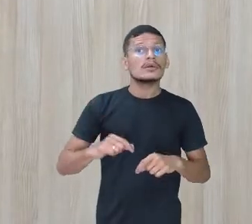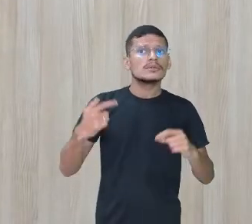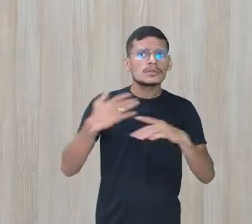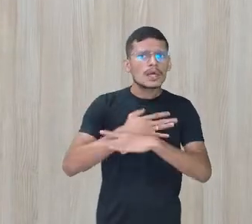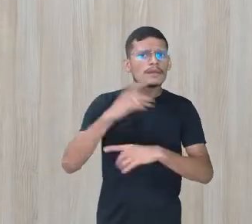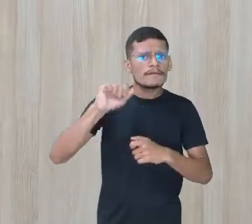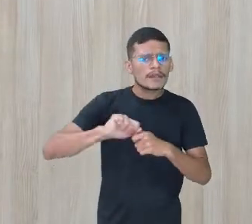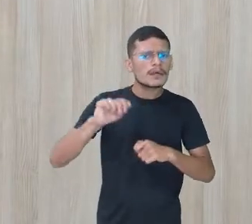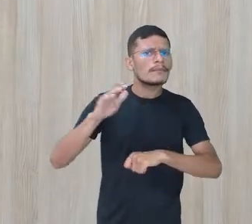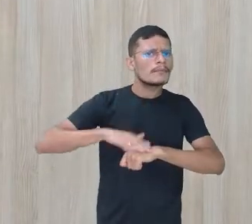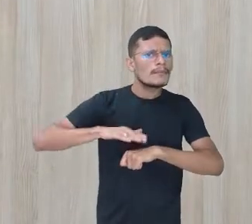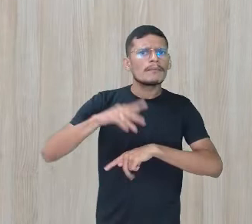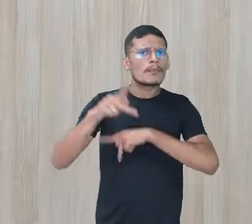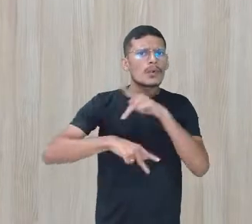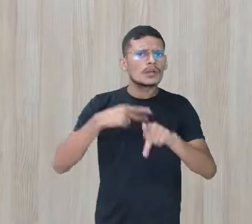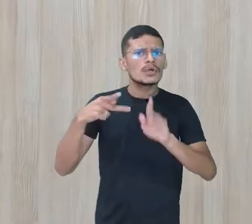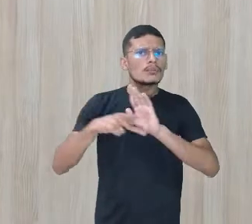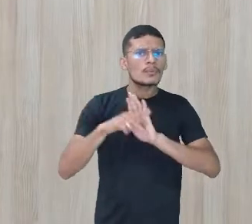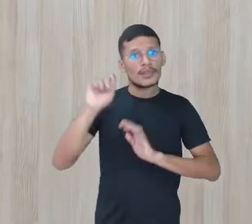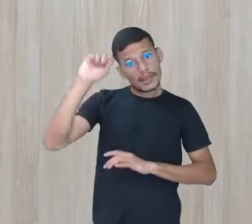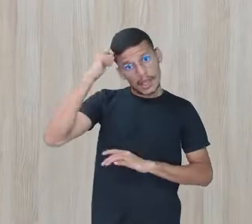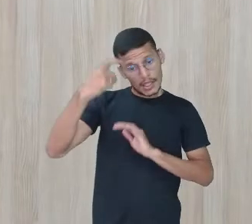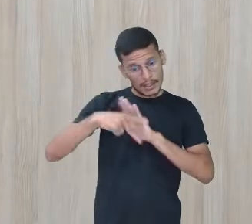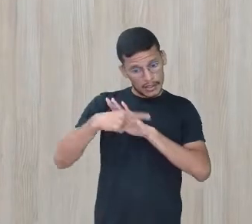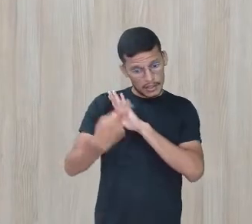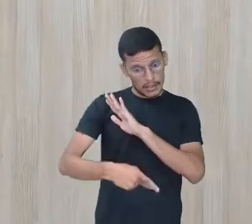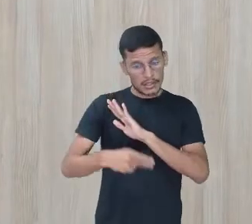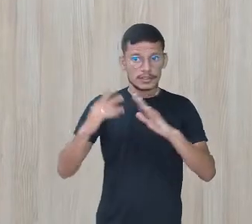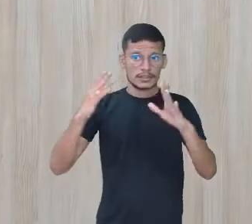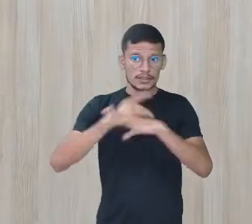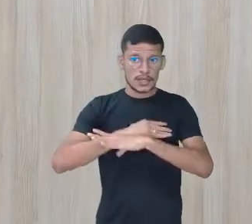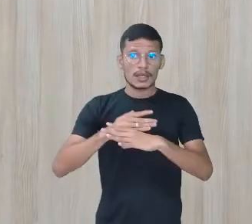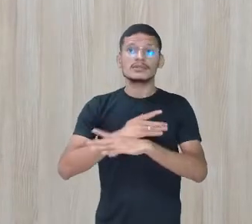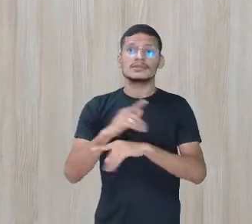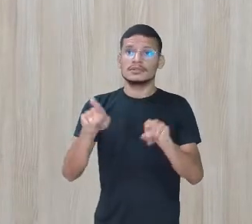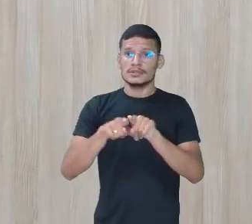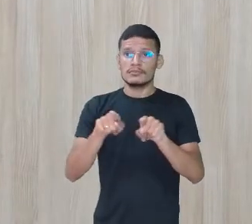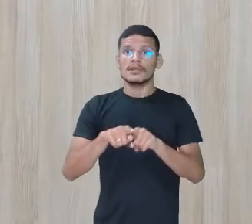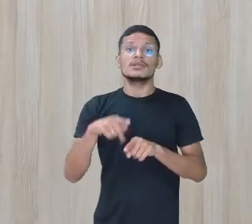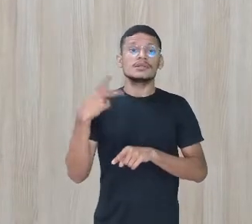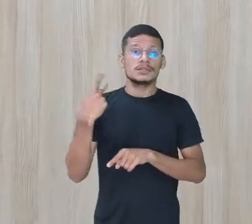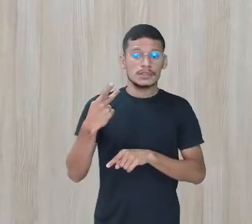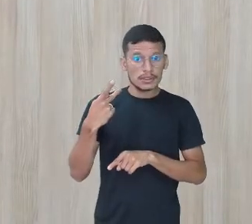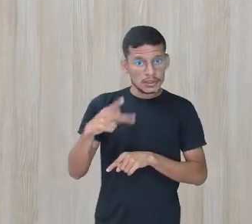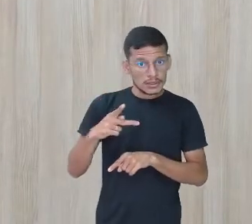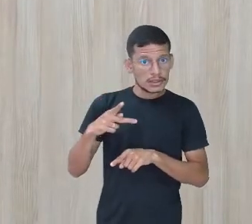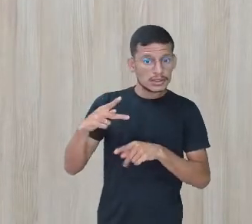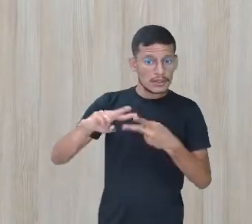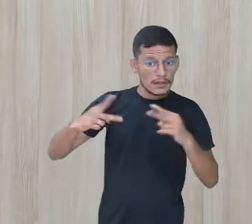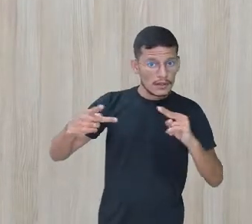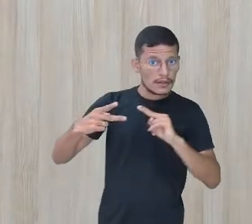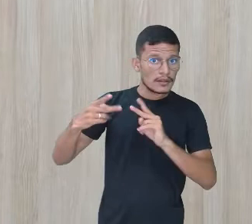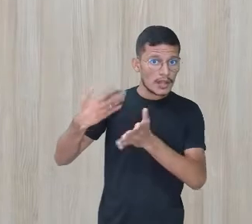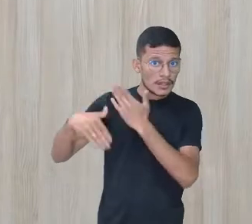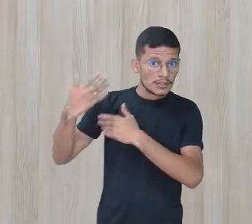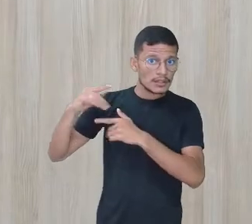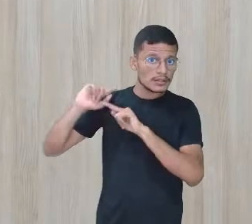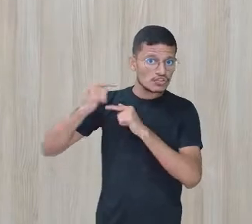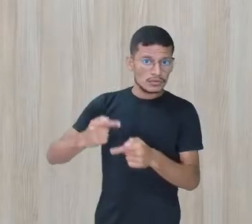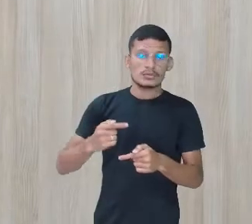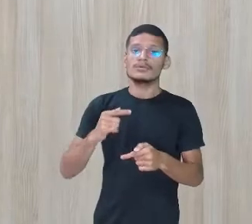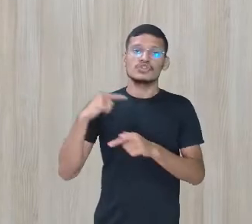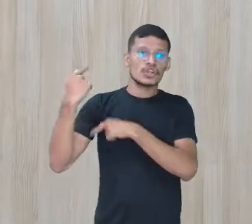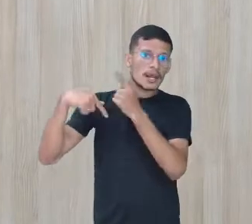dessa população negra na nossa cidade, né, de seus descendentes, né, enfim. Então a gente não pode pensar o Recife sem